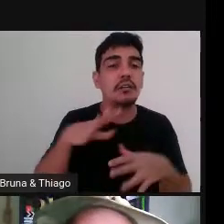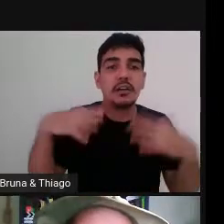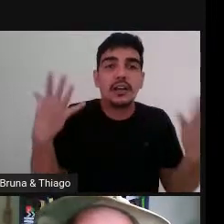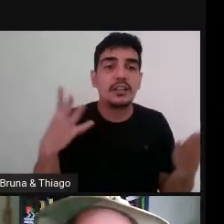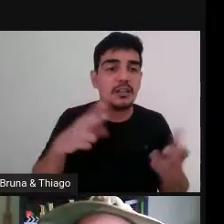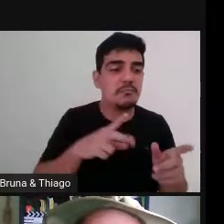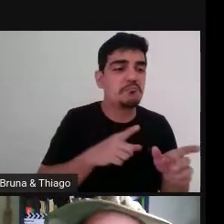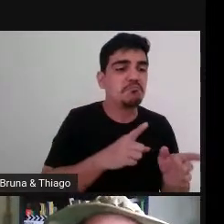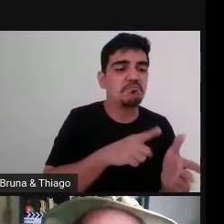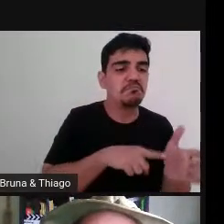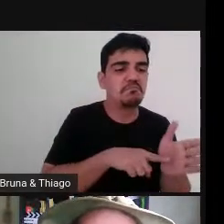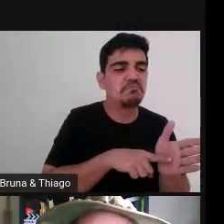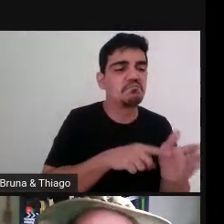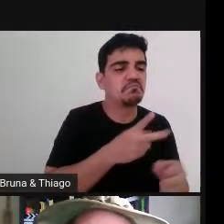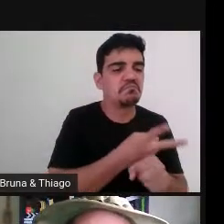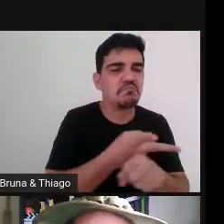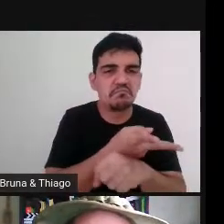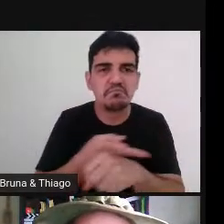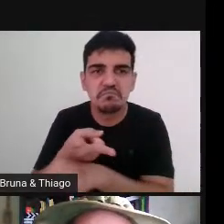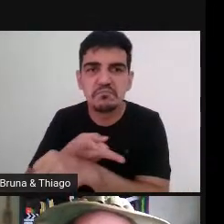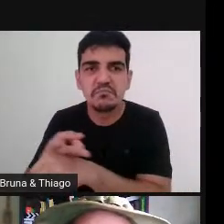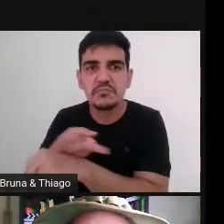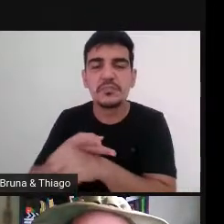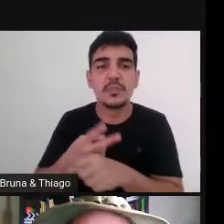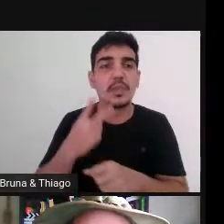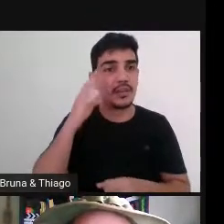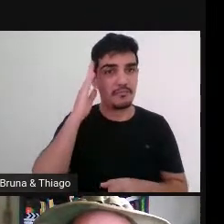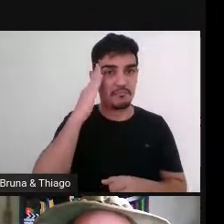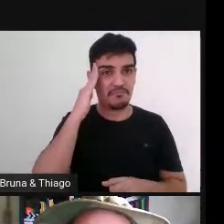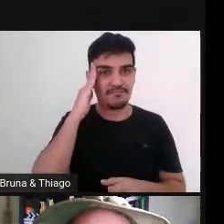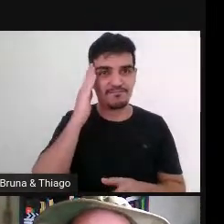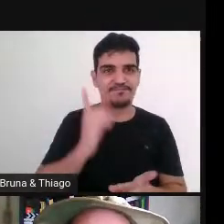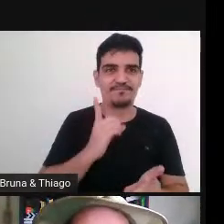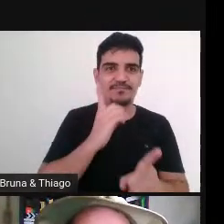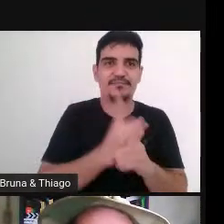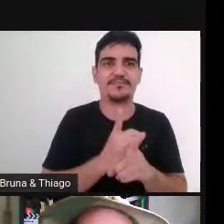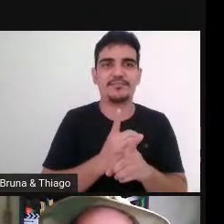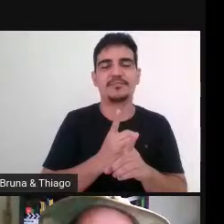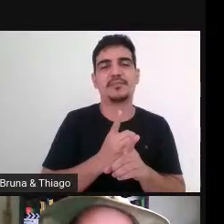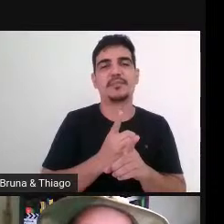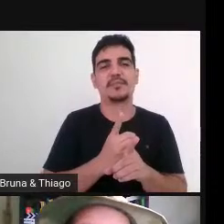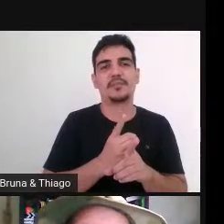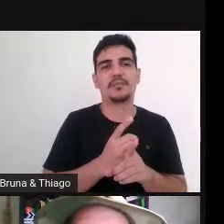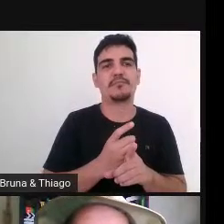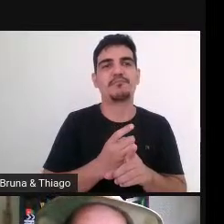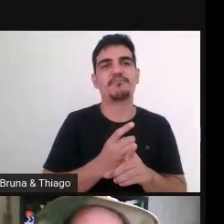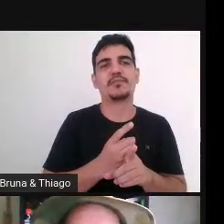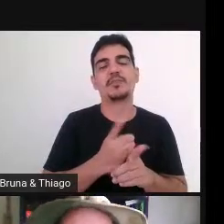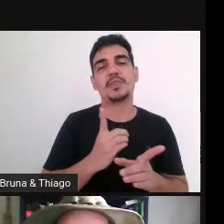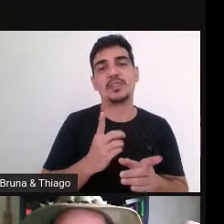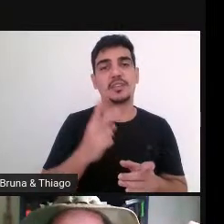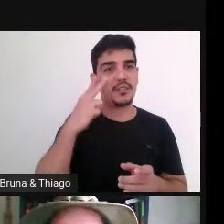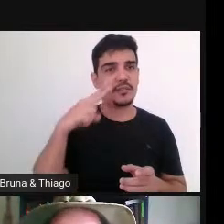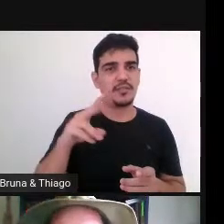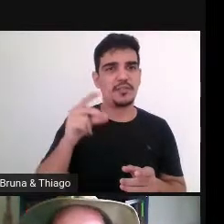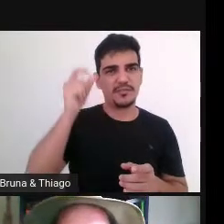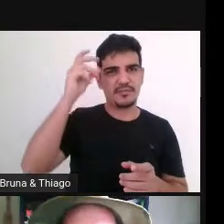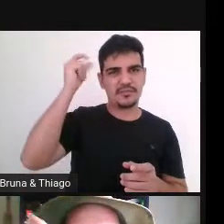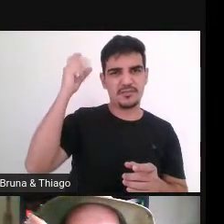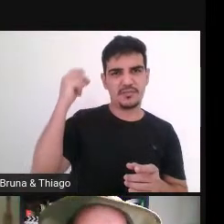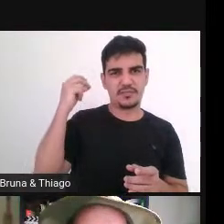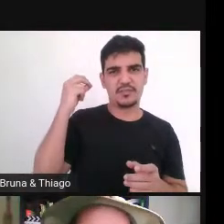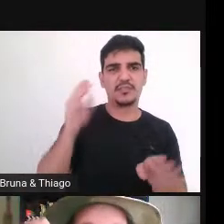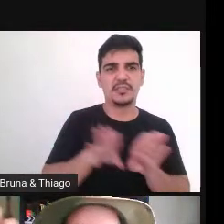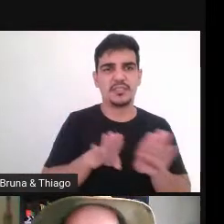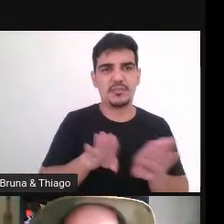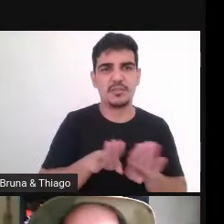Aí eles chegaram à conclusão, porque era muito antigo, né, a quebra aqui, isso aqui era muito antigo. Pode ser alguém que toca violão, e aí